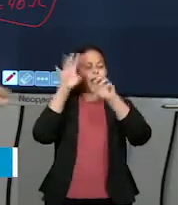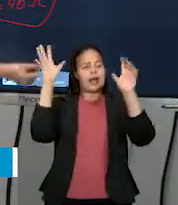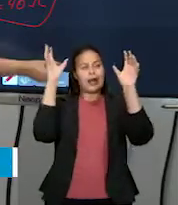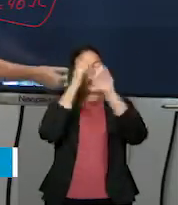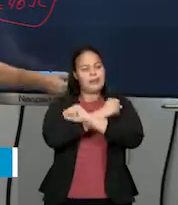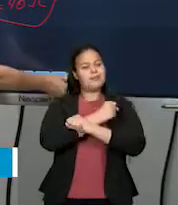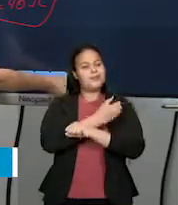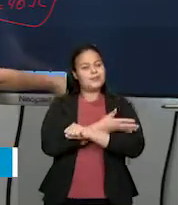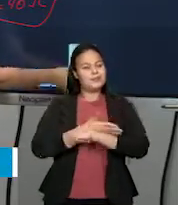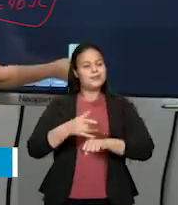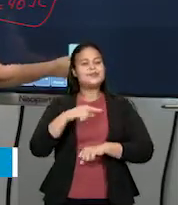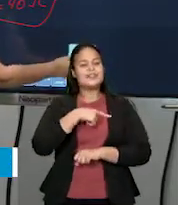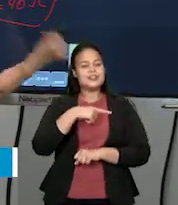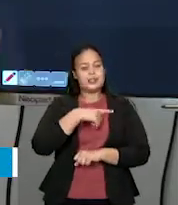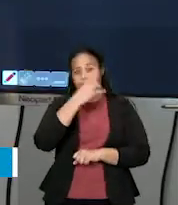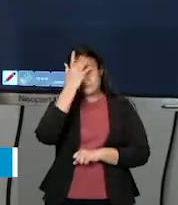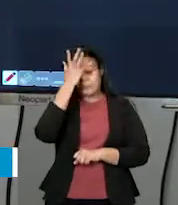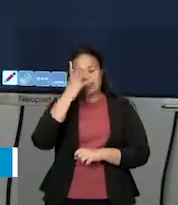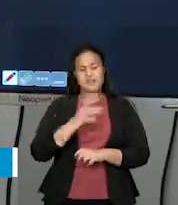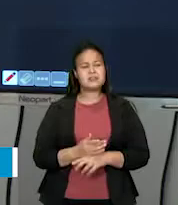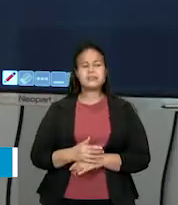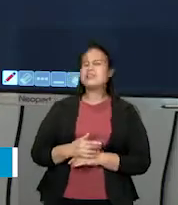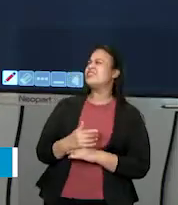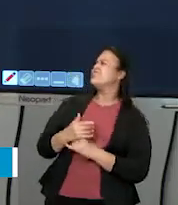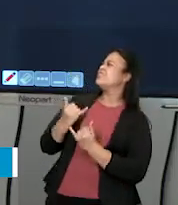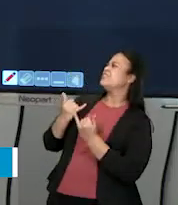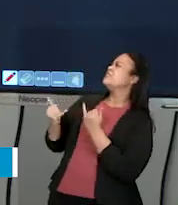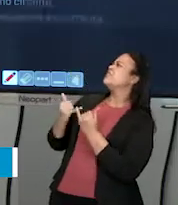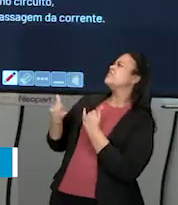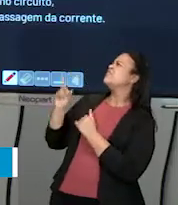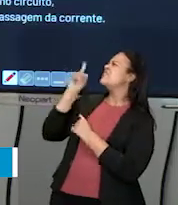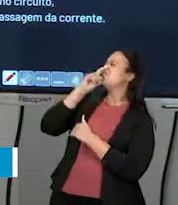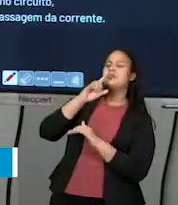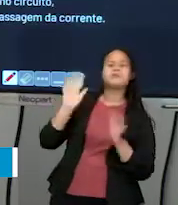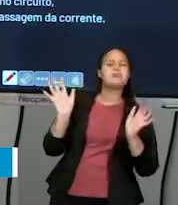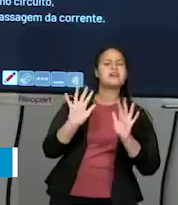acostuma. É bem fácil, parece difícil, mas não é.